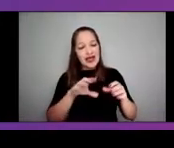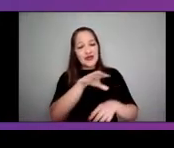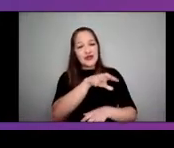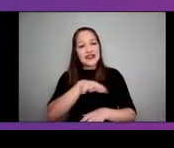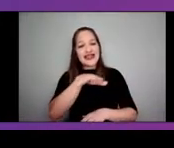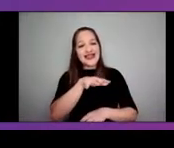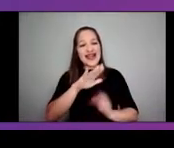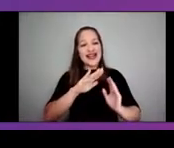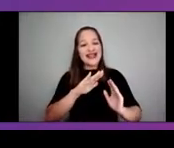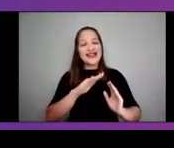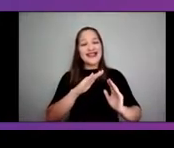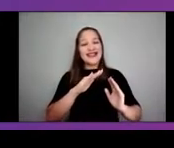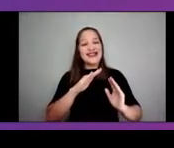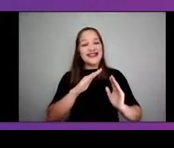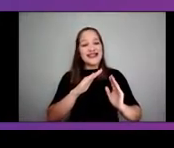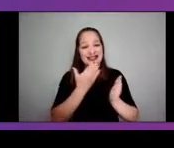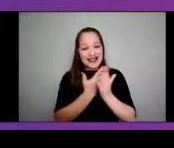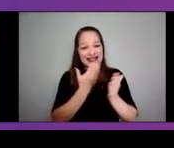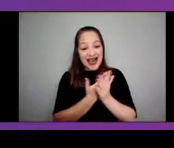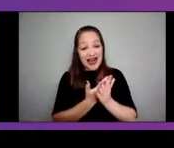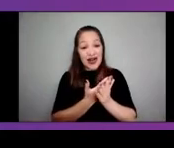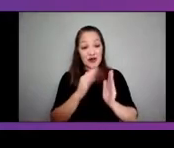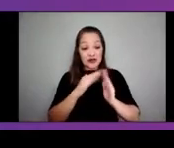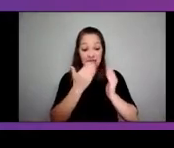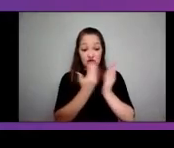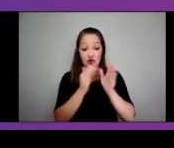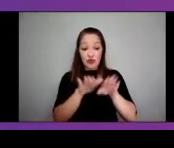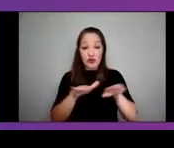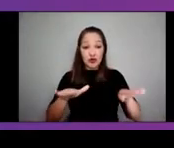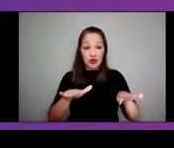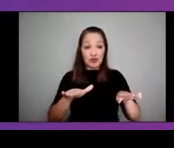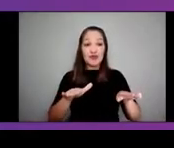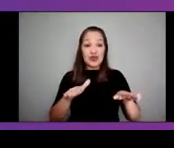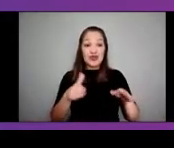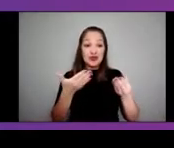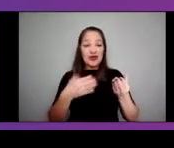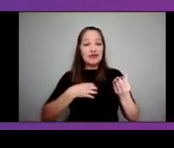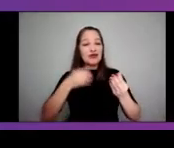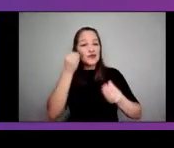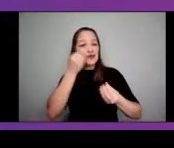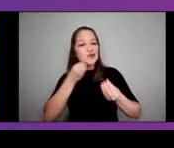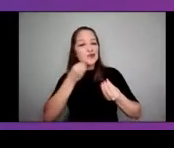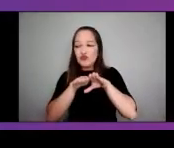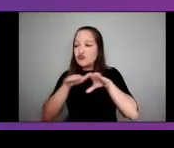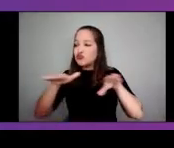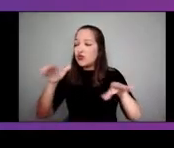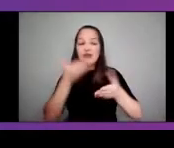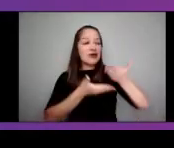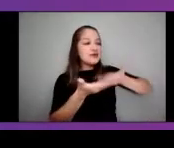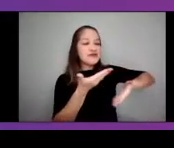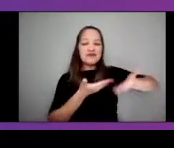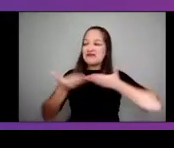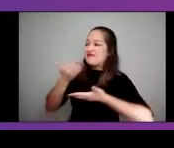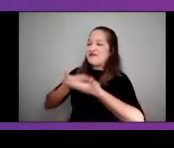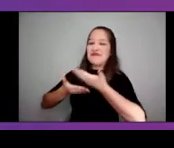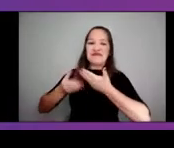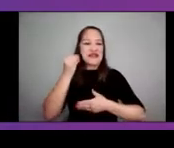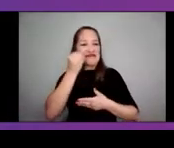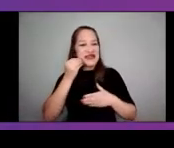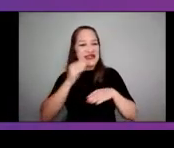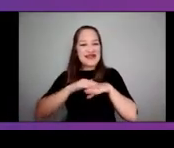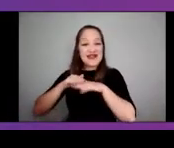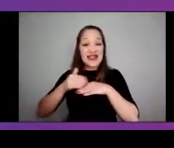uma maneira totalmente enviesada transversal onde as experiências vão se construindo em que hoje talvez a grande jogo a pensão que